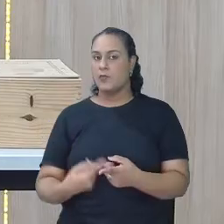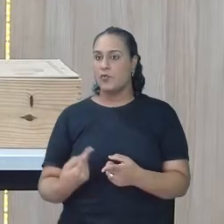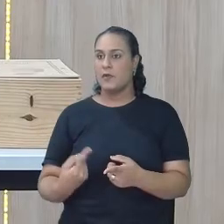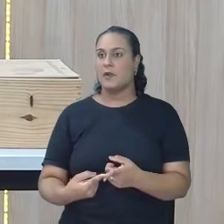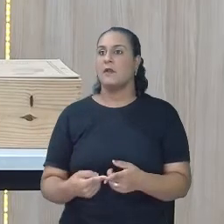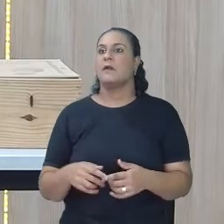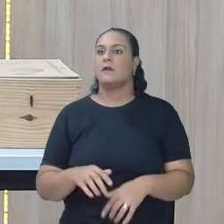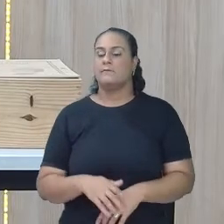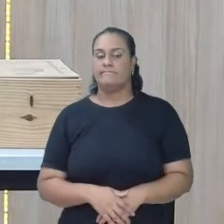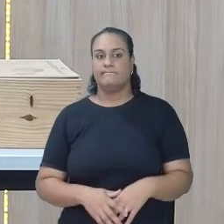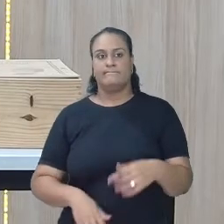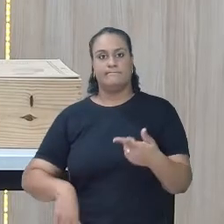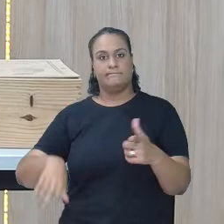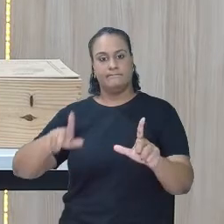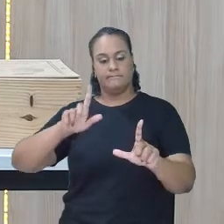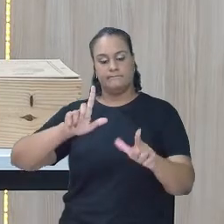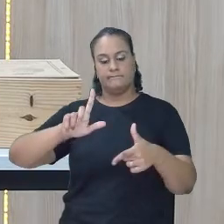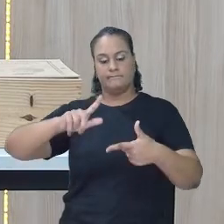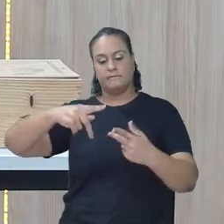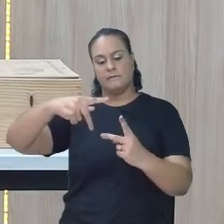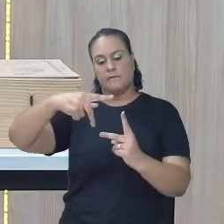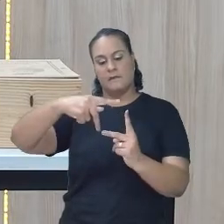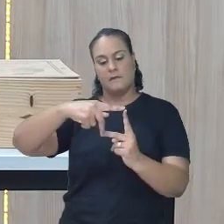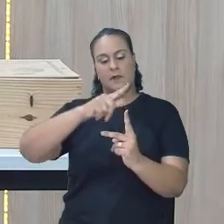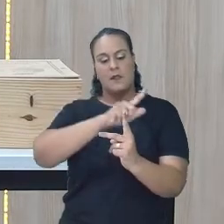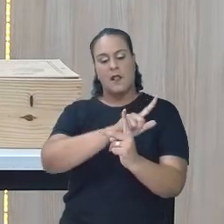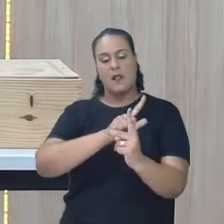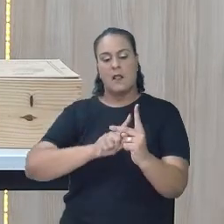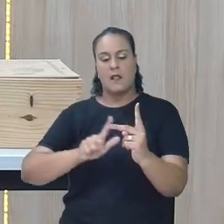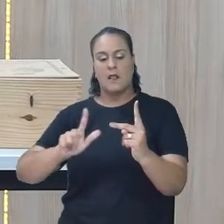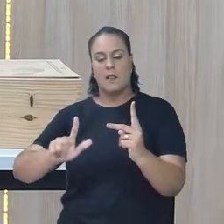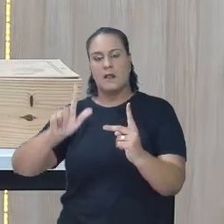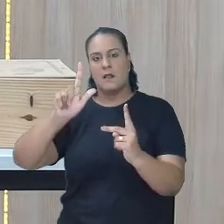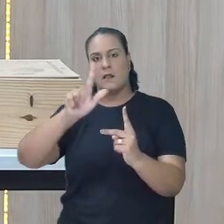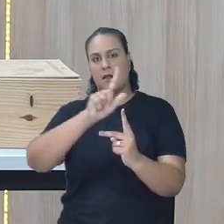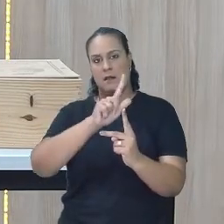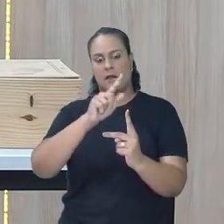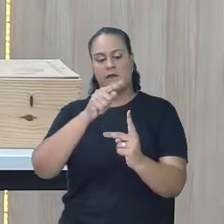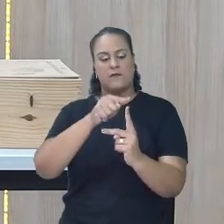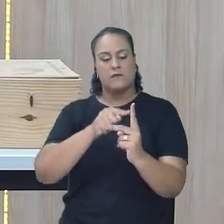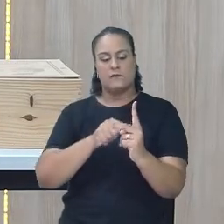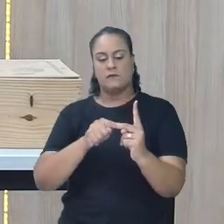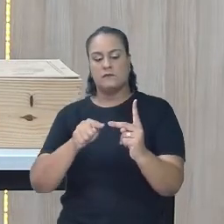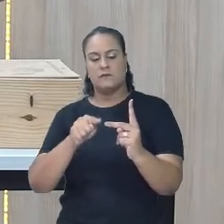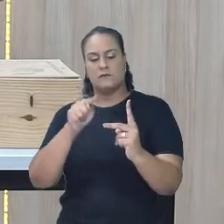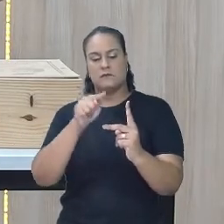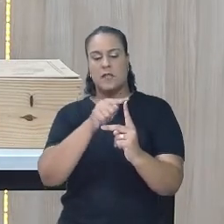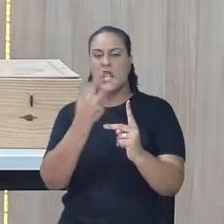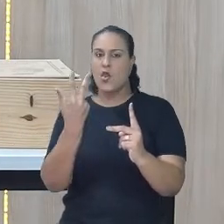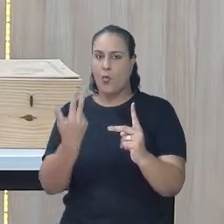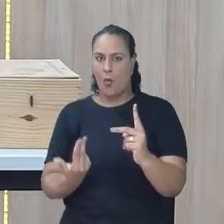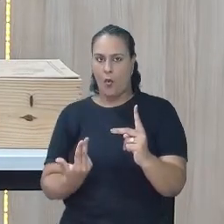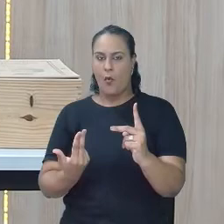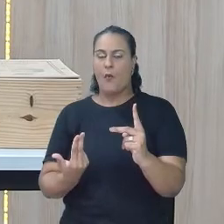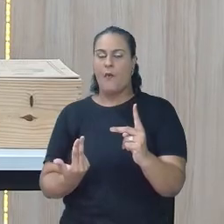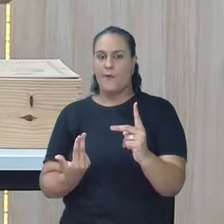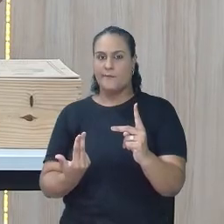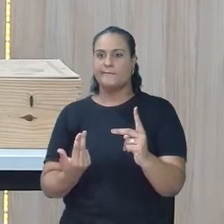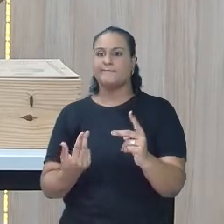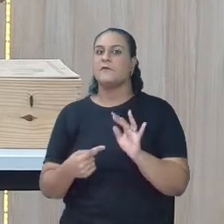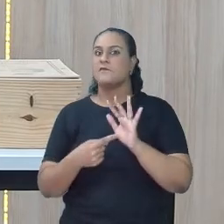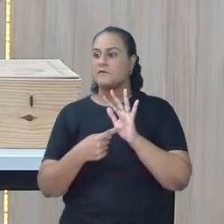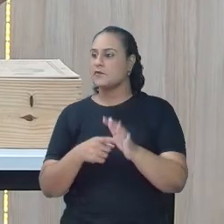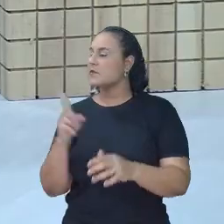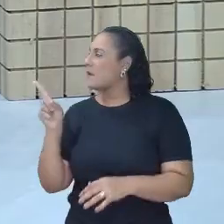lado, né, o valor dessa aresta, vai ser idêntico em qualquer uma dessas posições. Aqui, inclusive, a gente tem um cubo justamente para mostrar